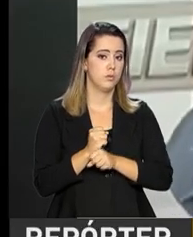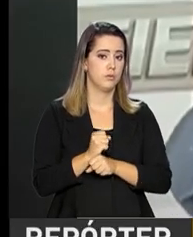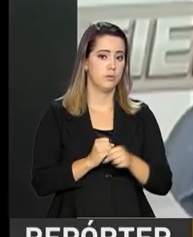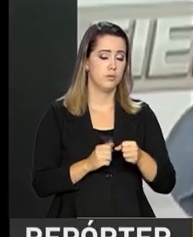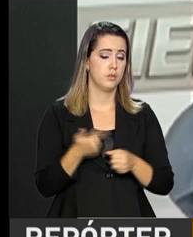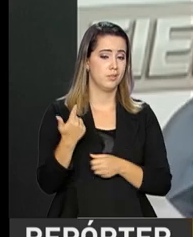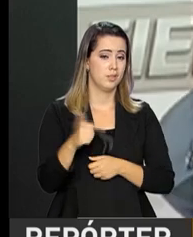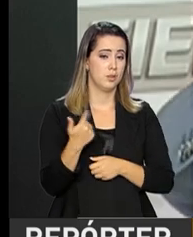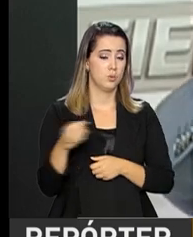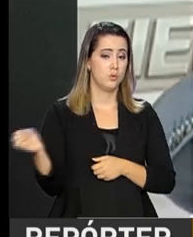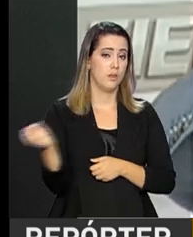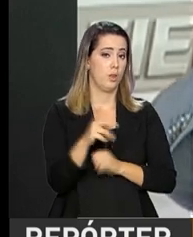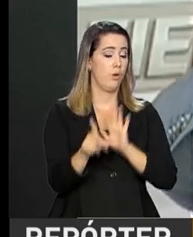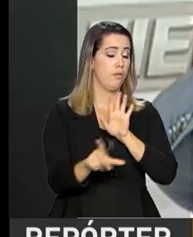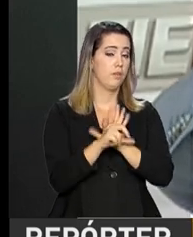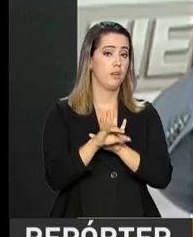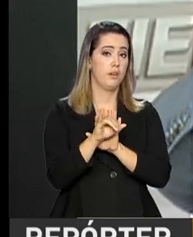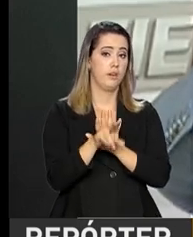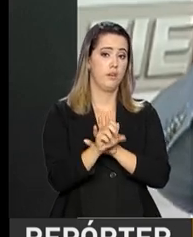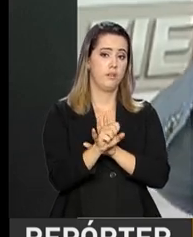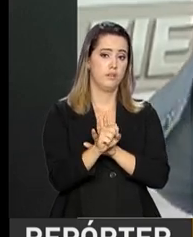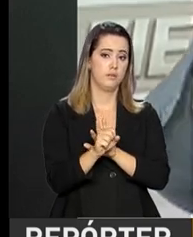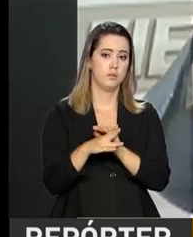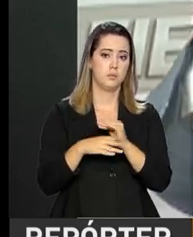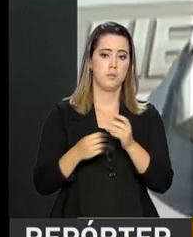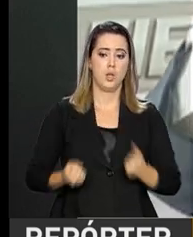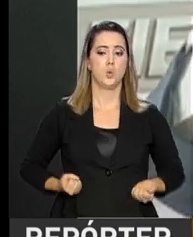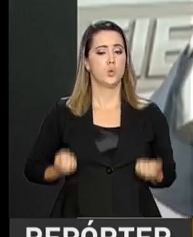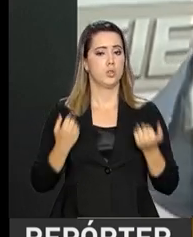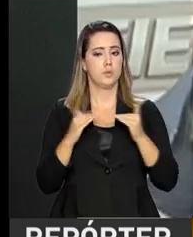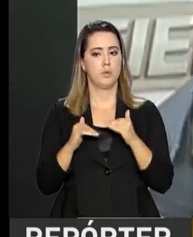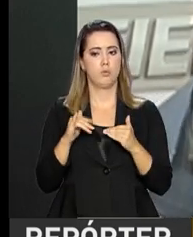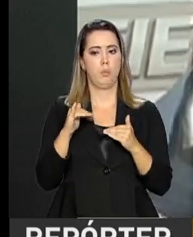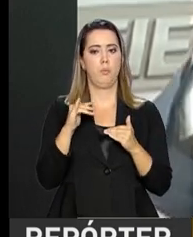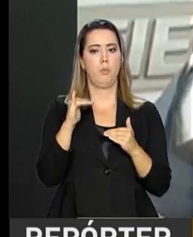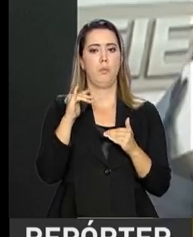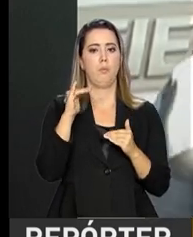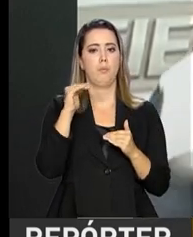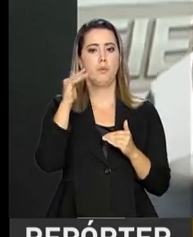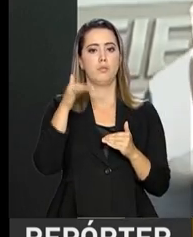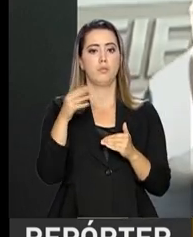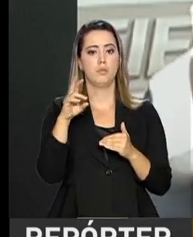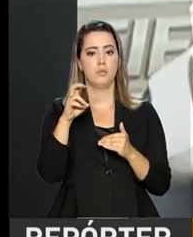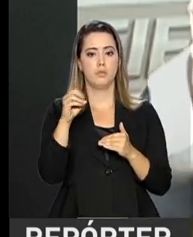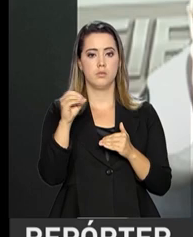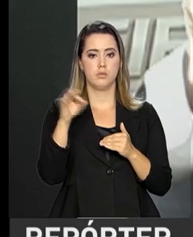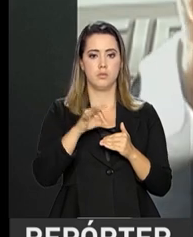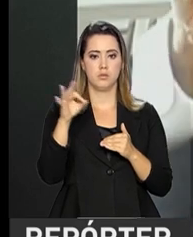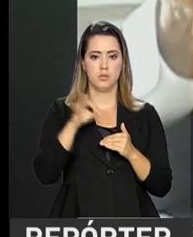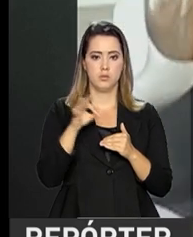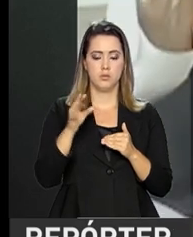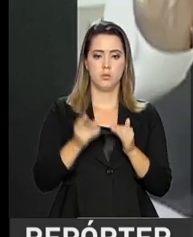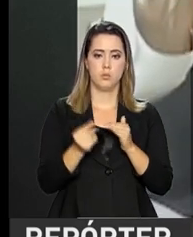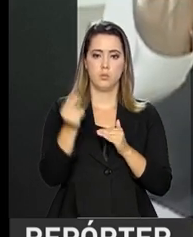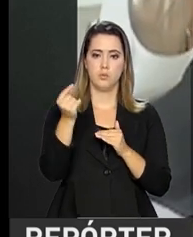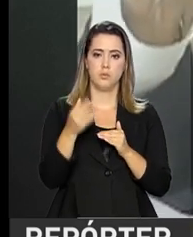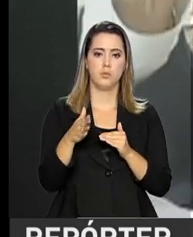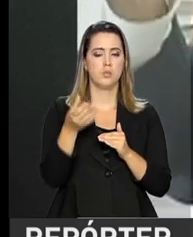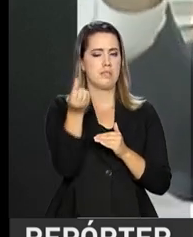sem a reforma da Previdência, as despesas previdenciárias crescem dos atuais 50% do orçamento